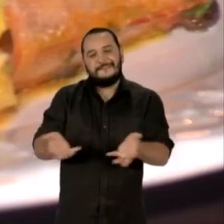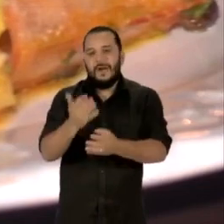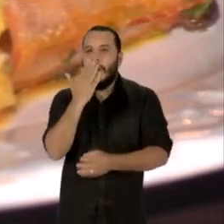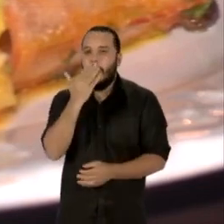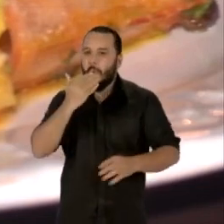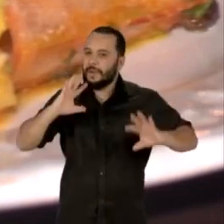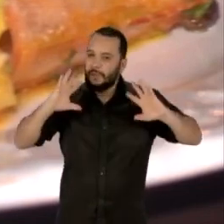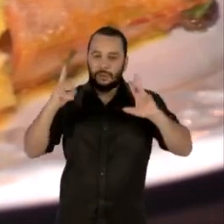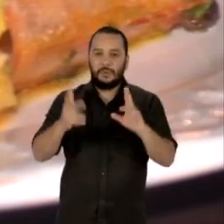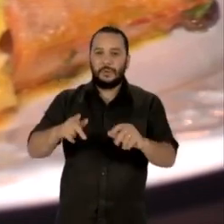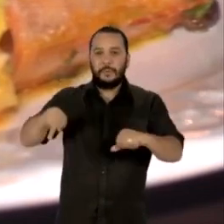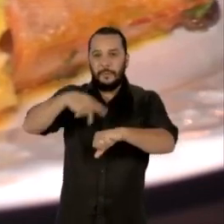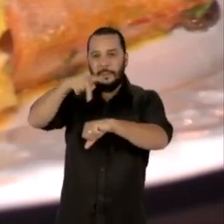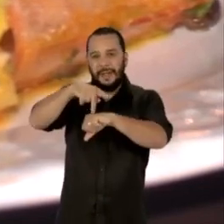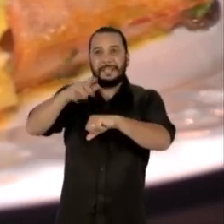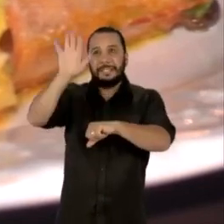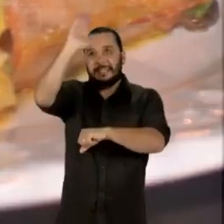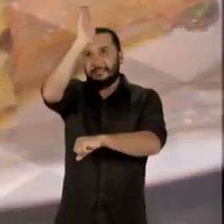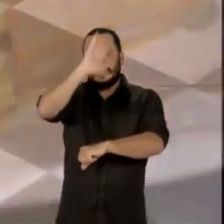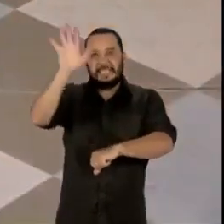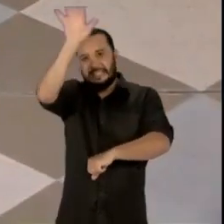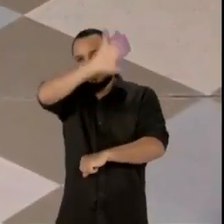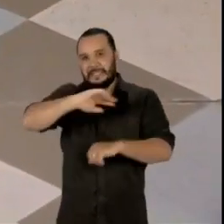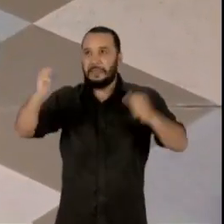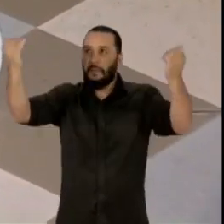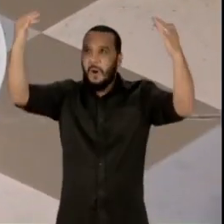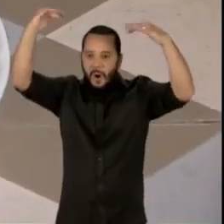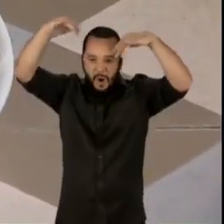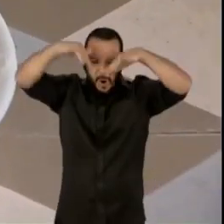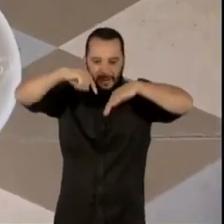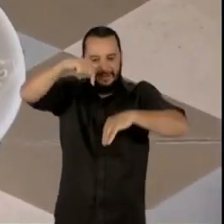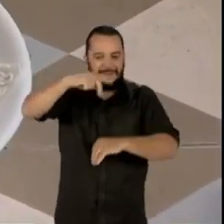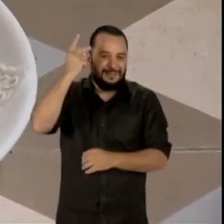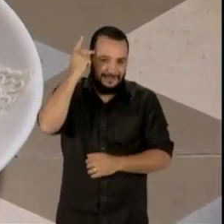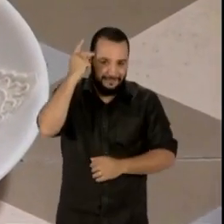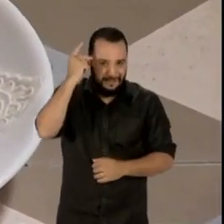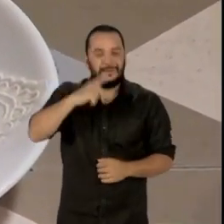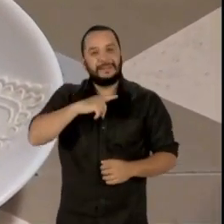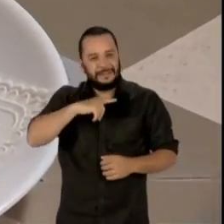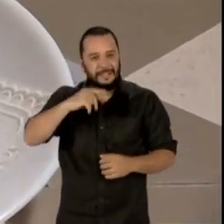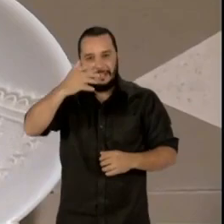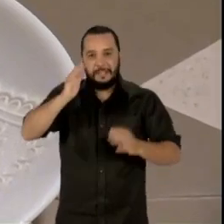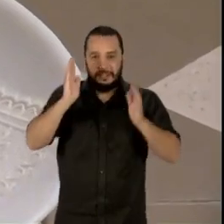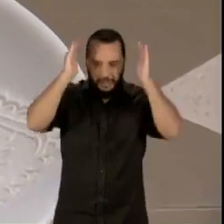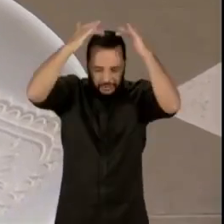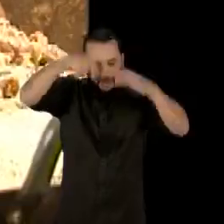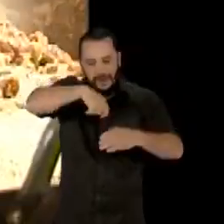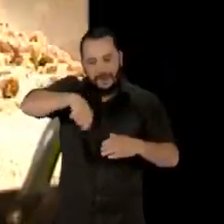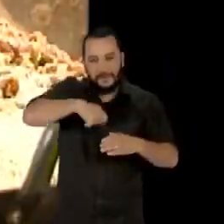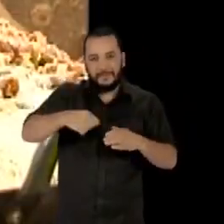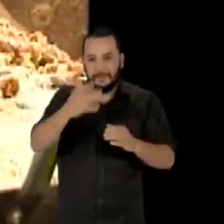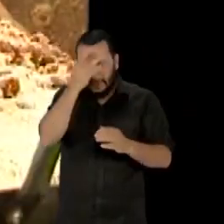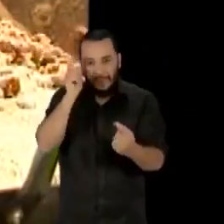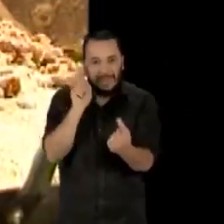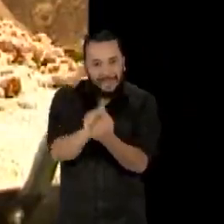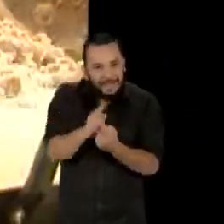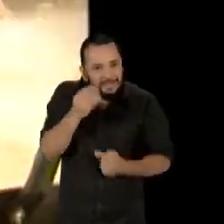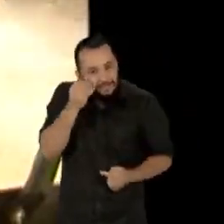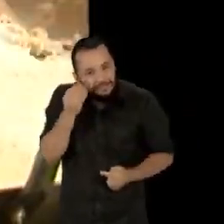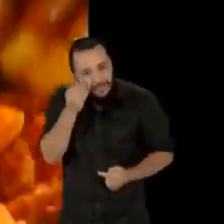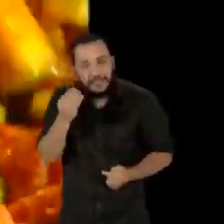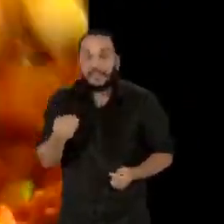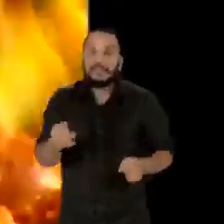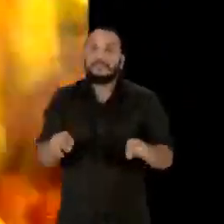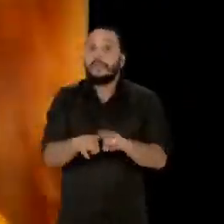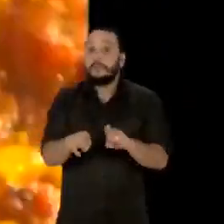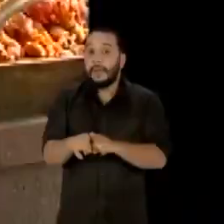todas as regiões do país e fazer a interação entre produtores chefs de cozinha e clientes outro destaque do s&p